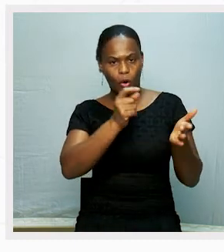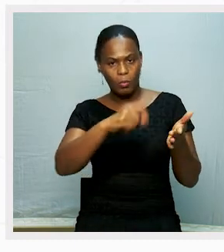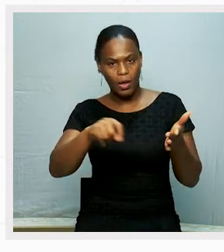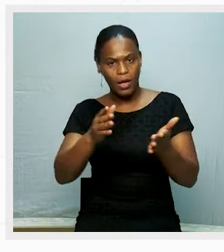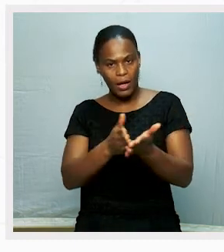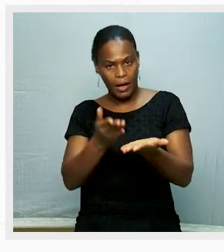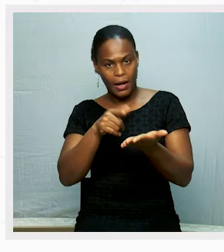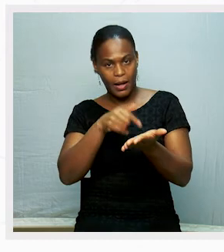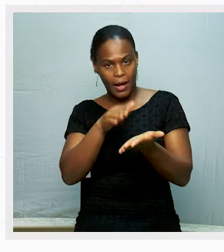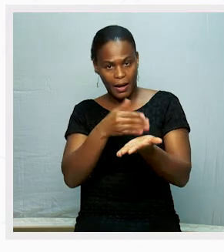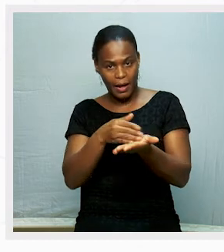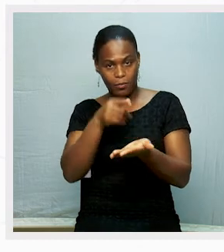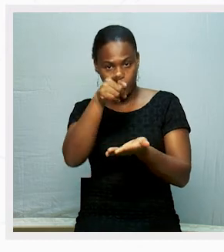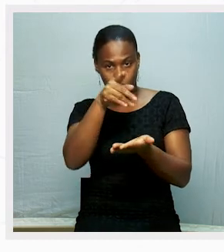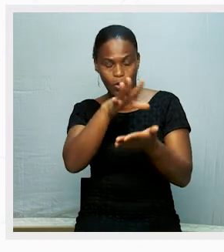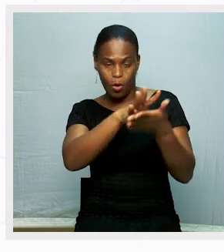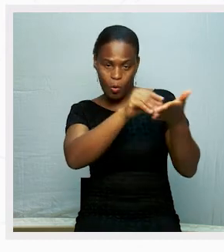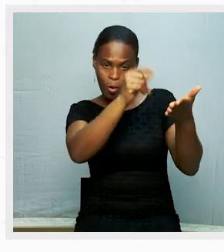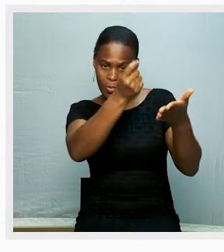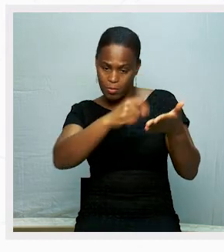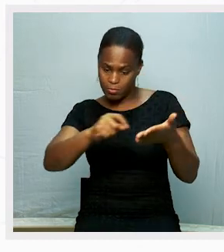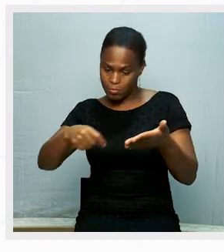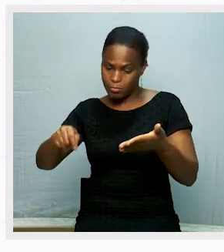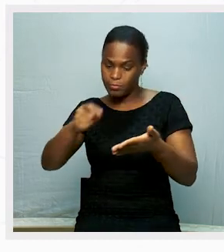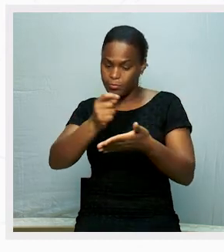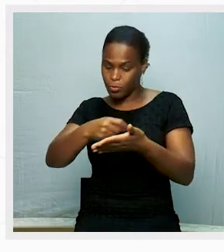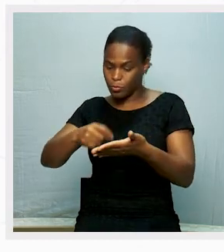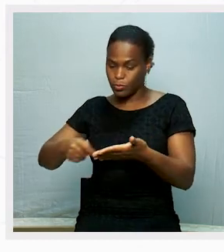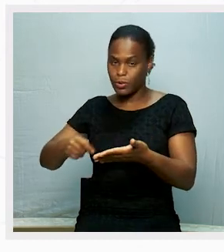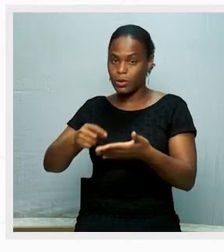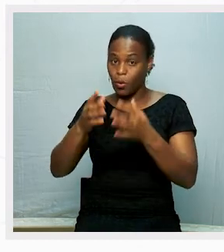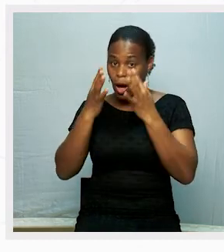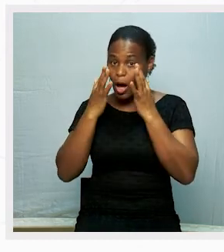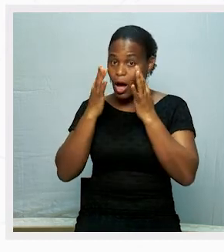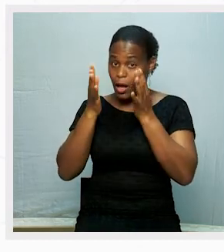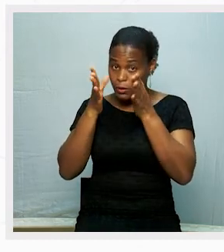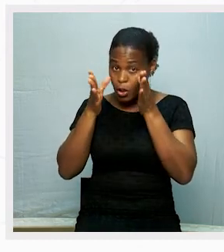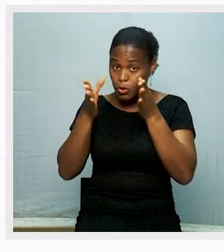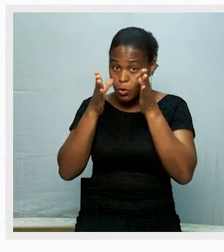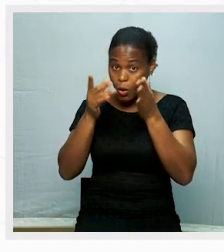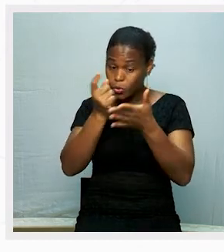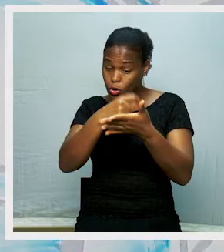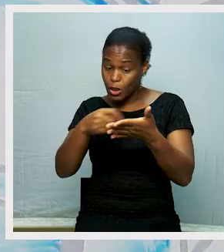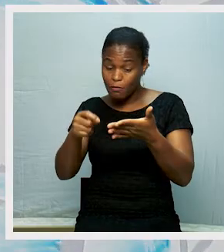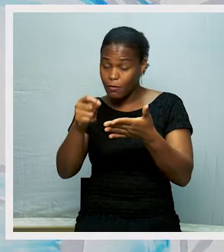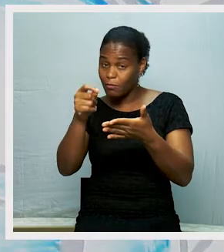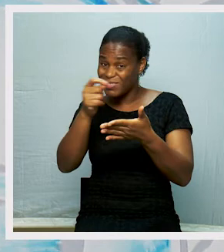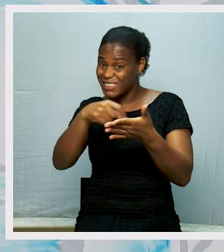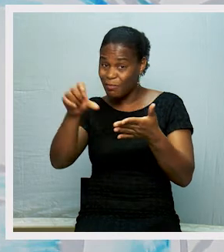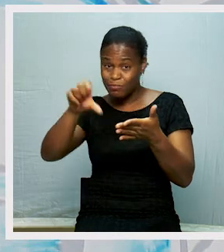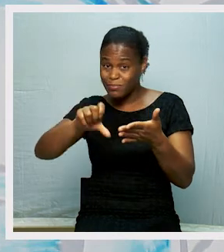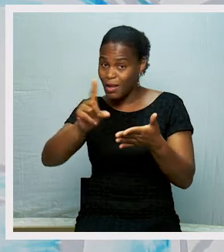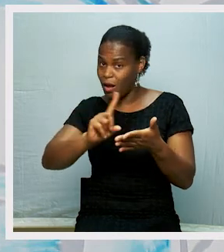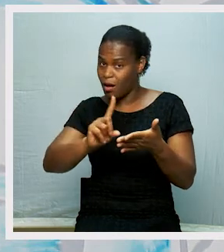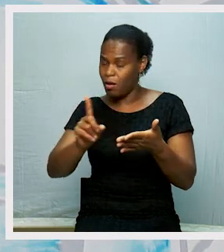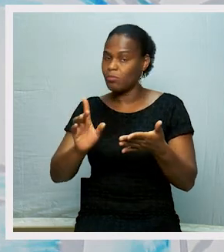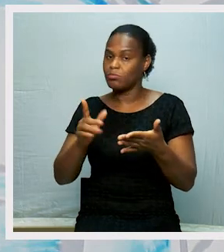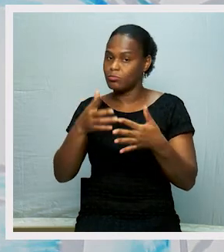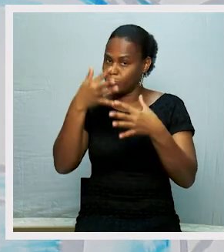Podem escrever. Exato, prestem muita atenção quando escrevemos para não cometerem erros.